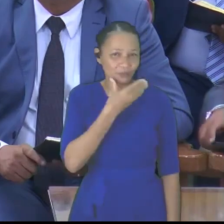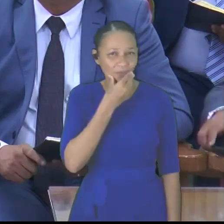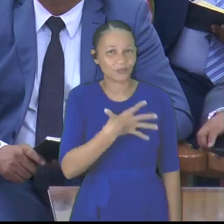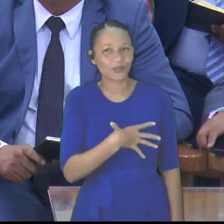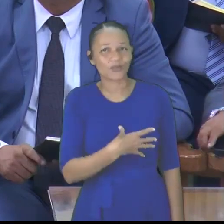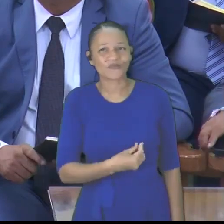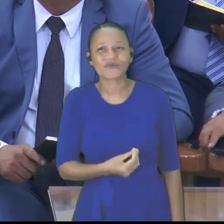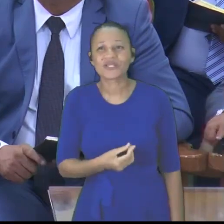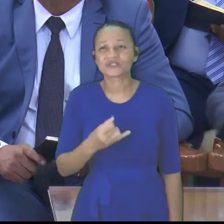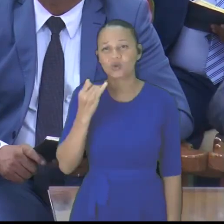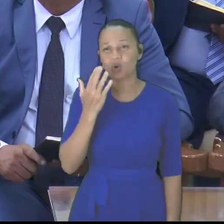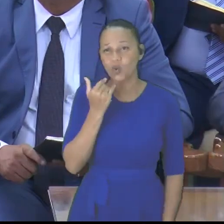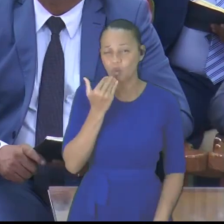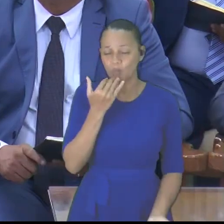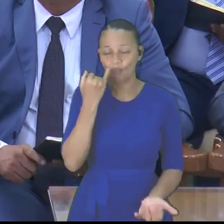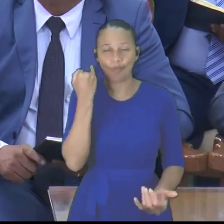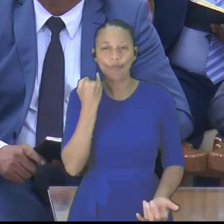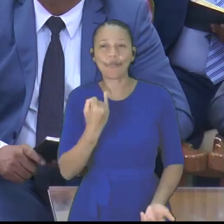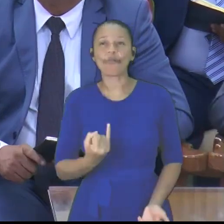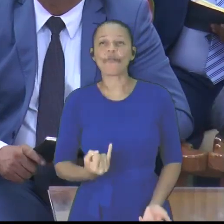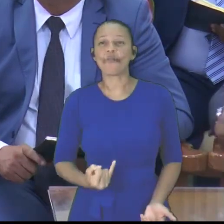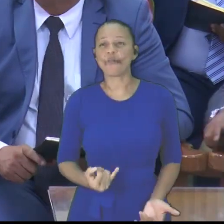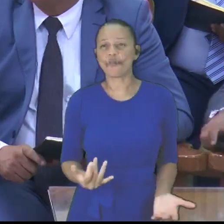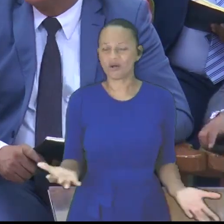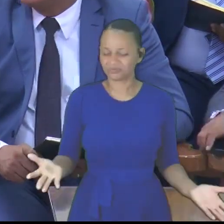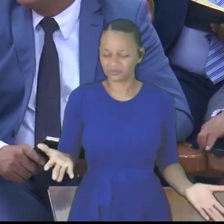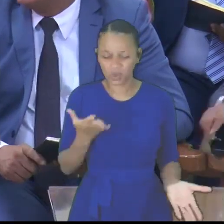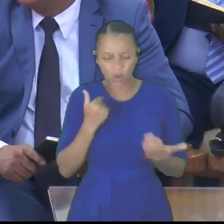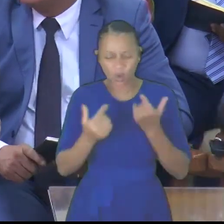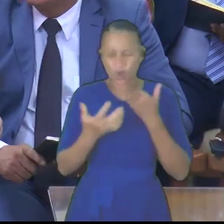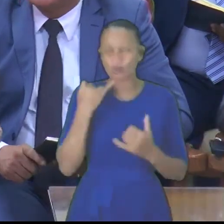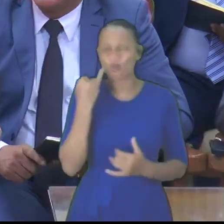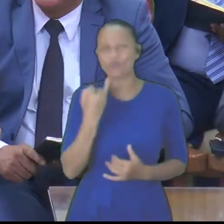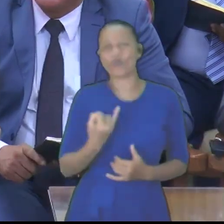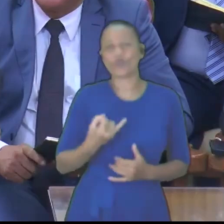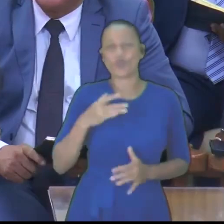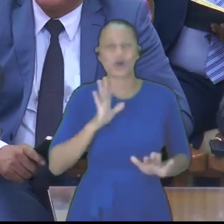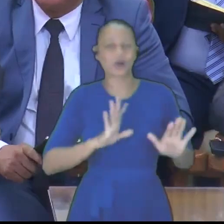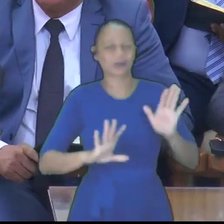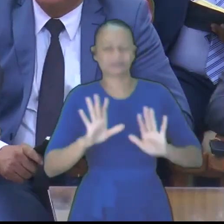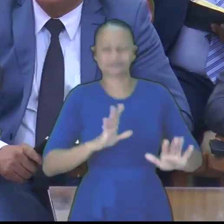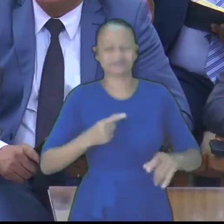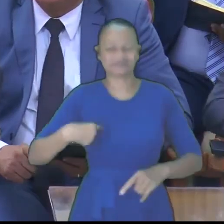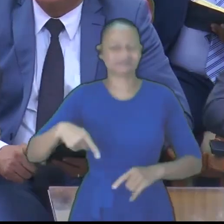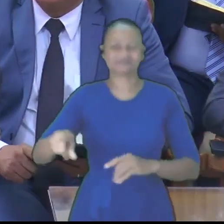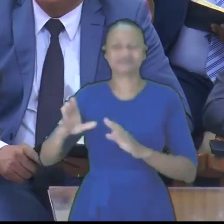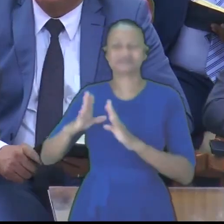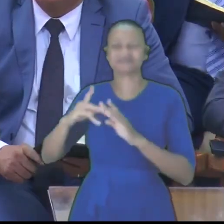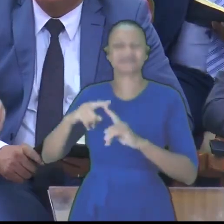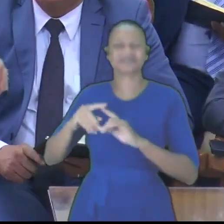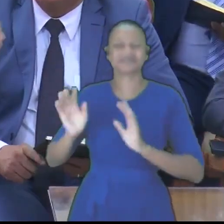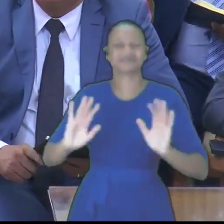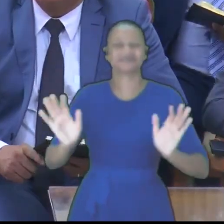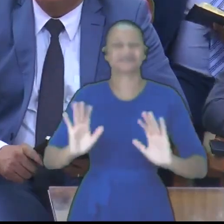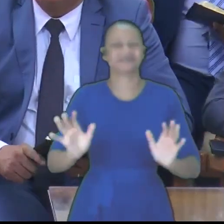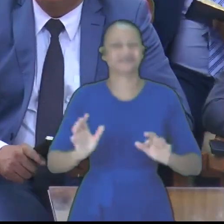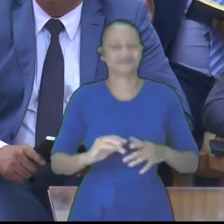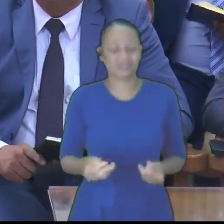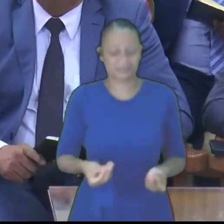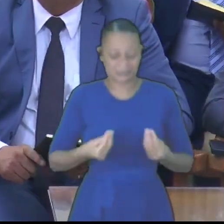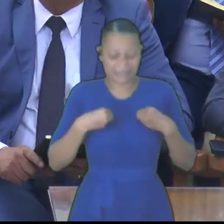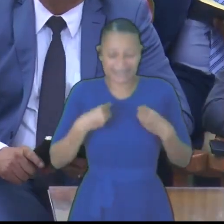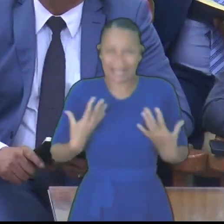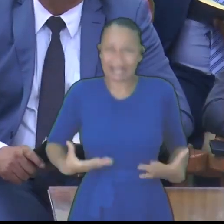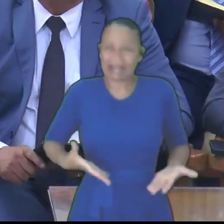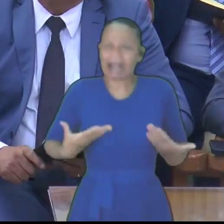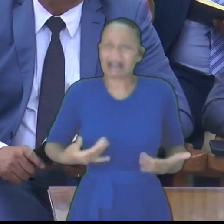fazer regime. Glória a Jesus. Não precisa fazer dieta, não precisa ir para aquela igreja, não. O Evangelho não é para nos fazer leve,